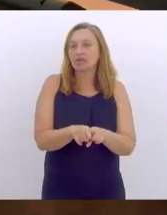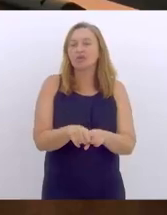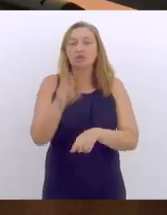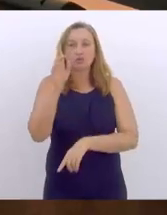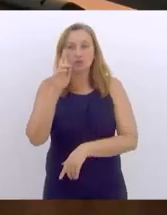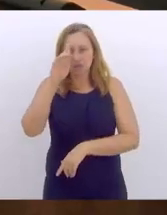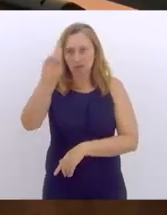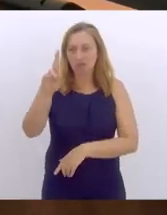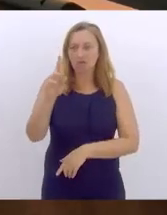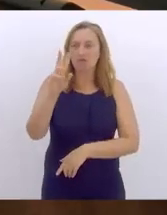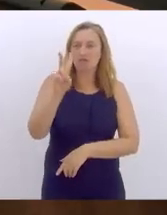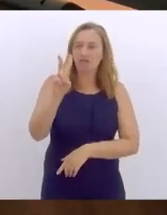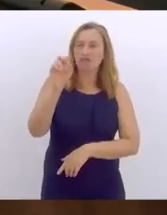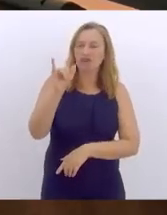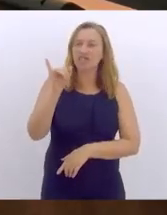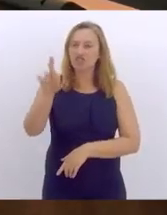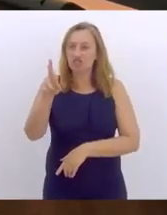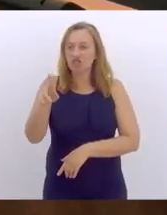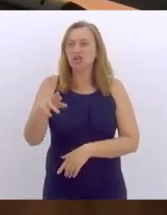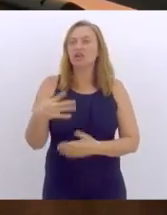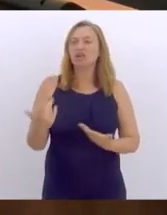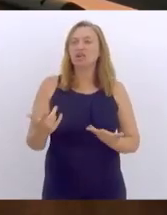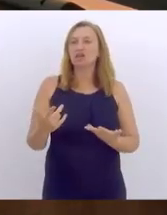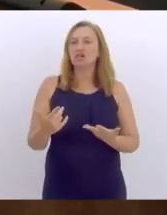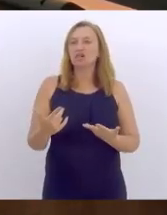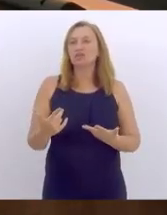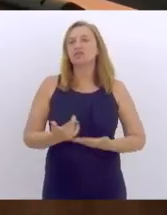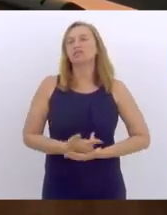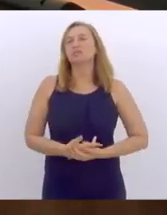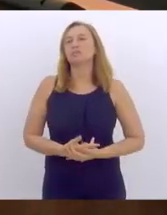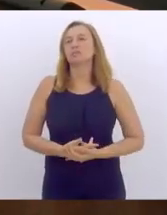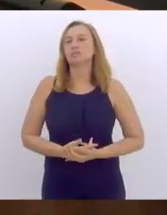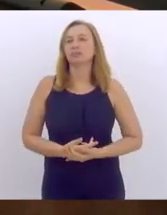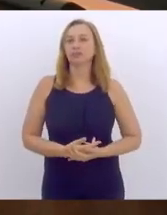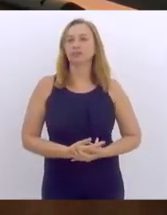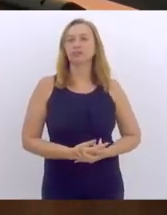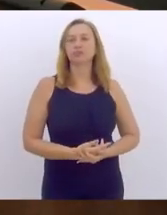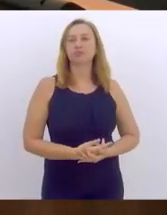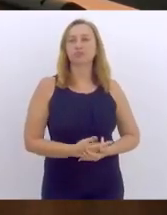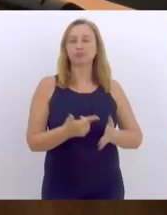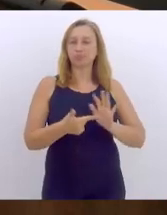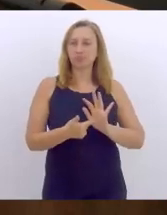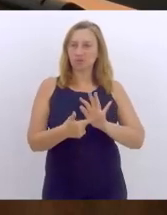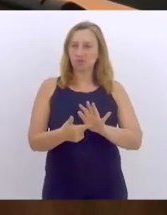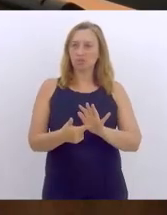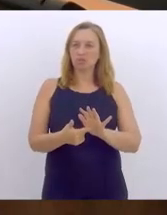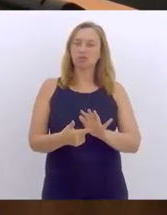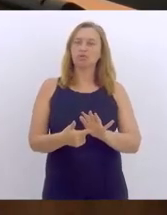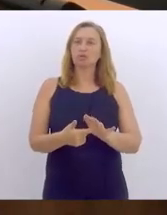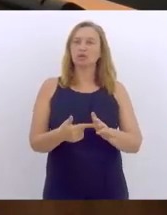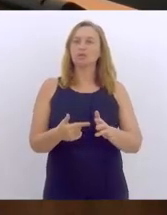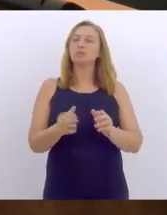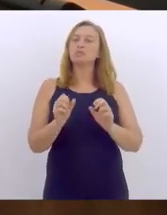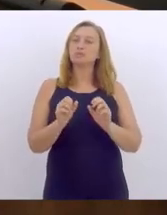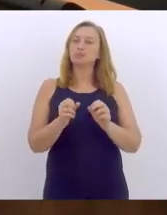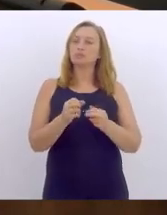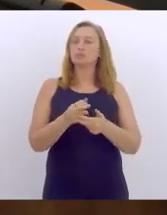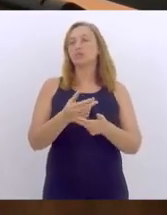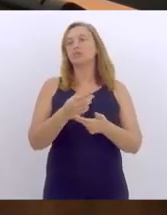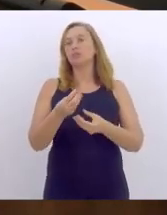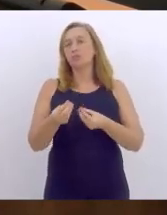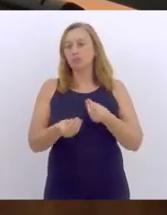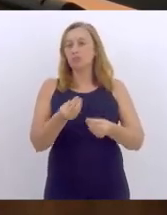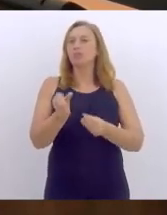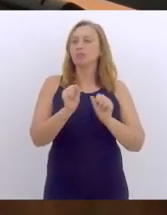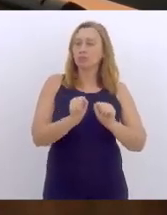senhor Vadir Damus, que trouxe excepcionalmente elementos para que a gente pudesse coesionar